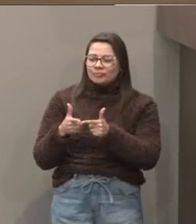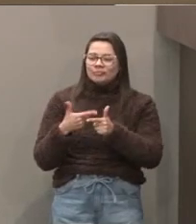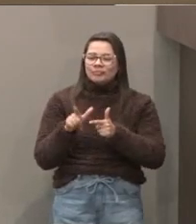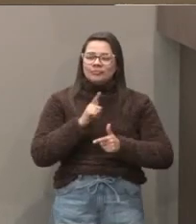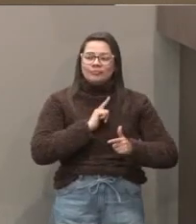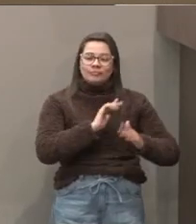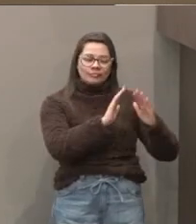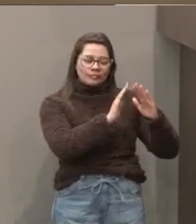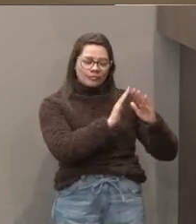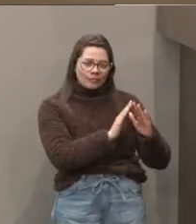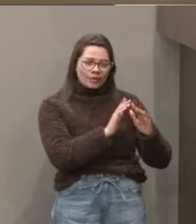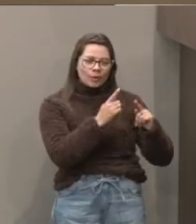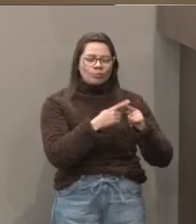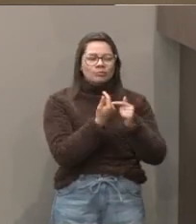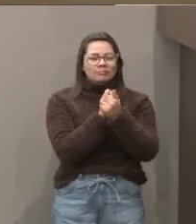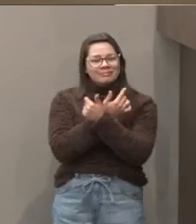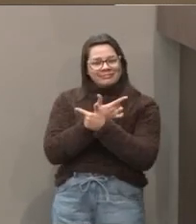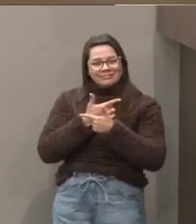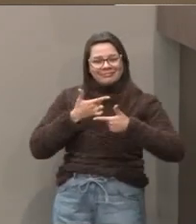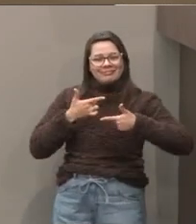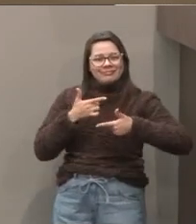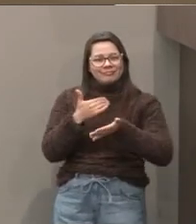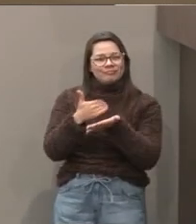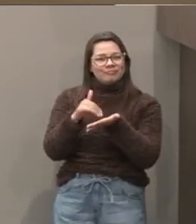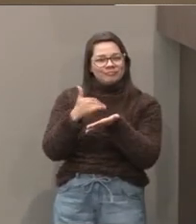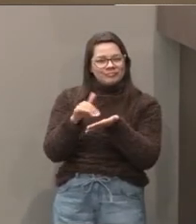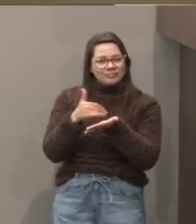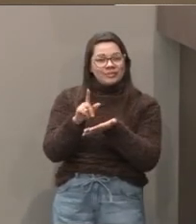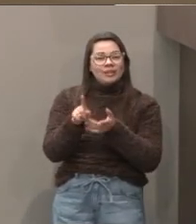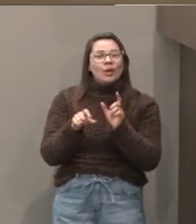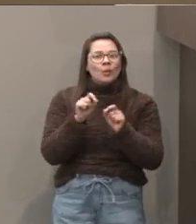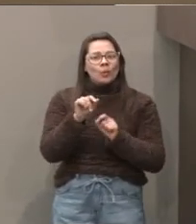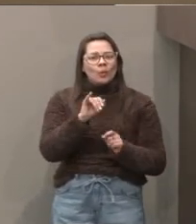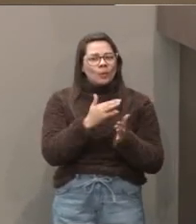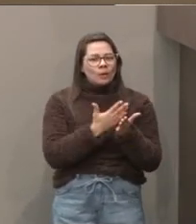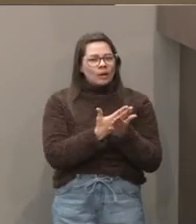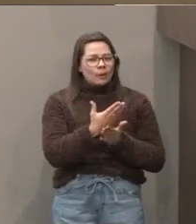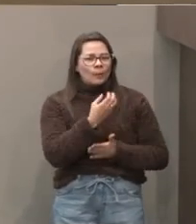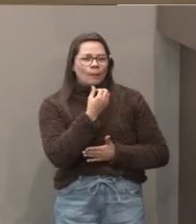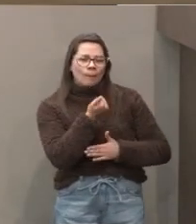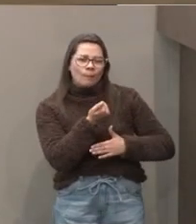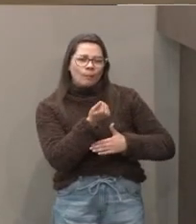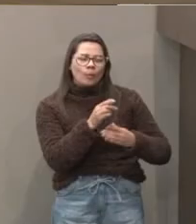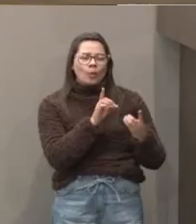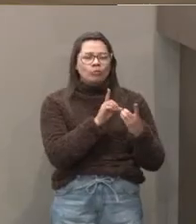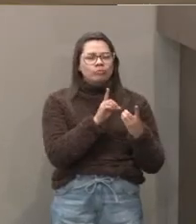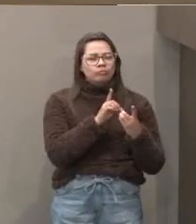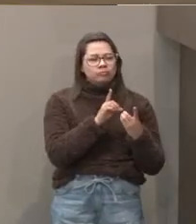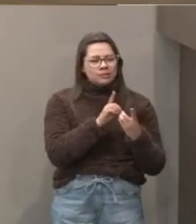em casa, porque o sorriso da nossa recepcionista é o início de uma boa consulta.